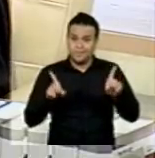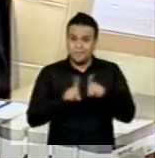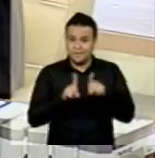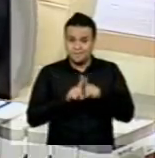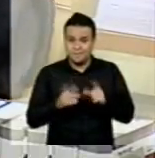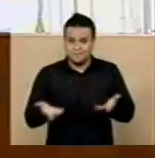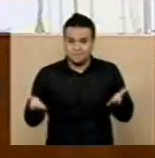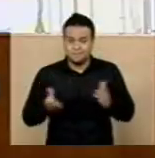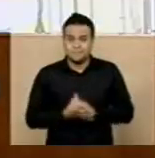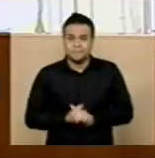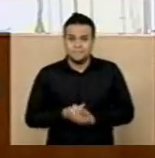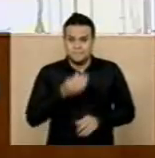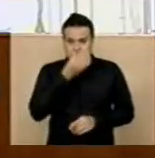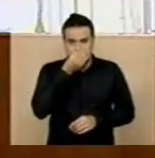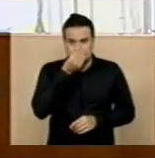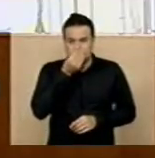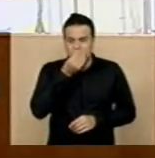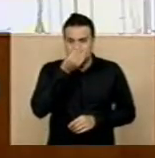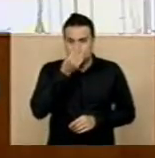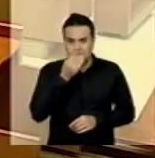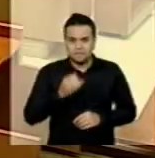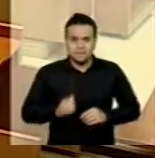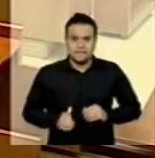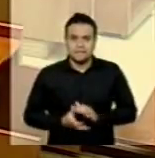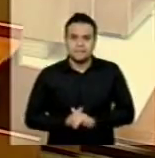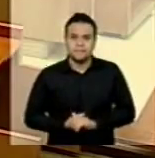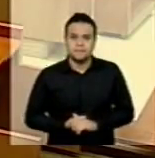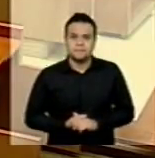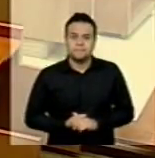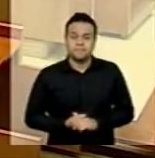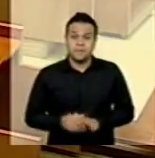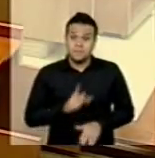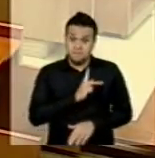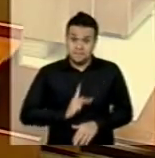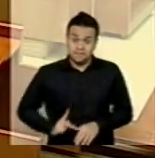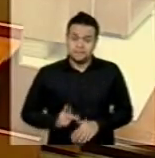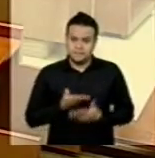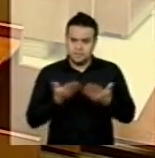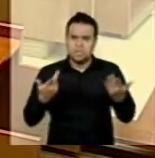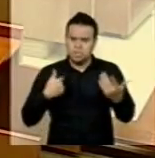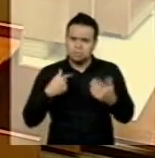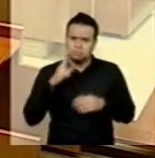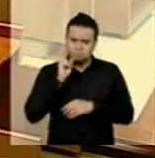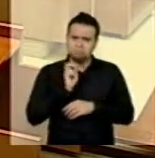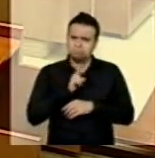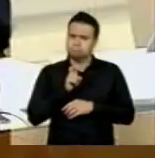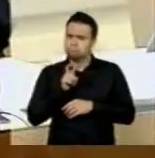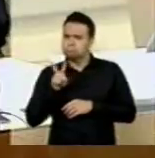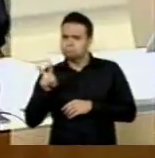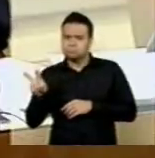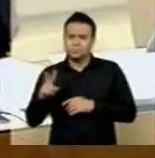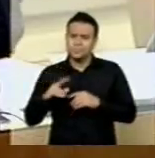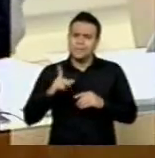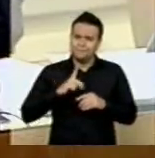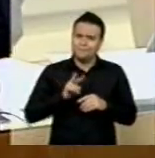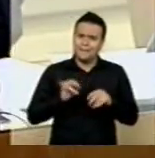ocorre. Agradeço a Vossa Excelência, ministro Luiz Fux. Senhora Presidente, eu verifico em todos os casos que estão aqui para